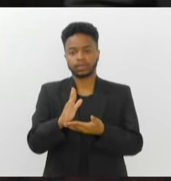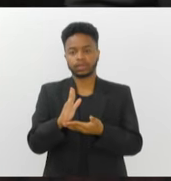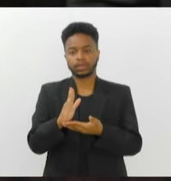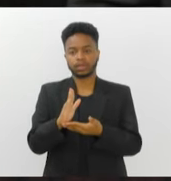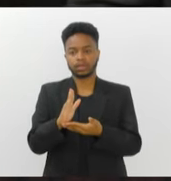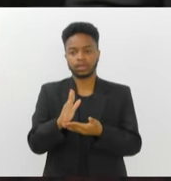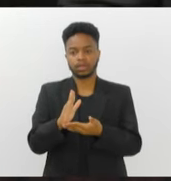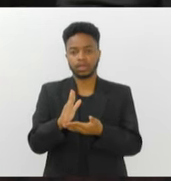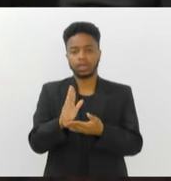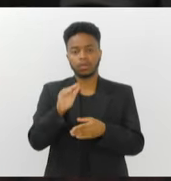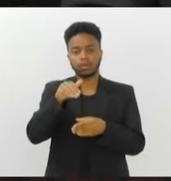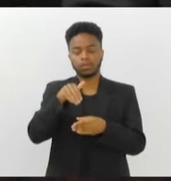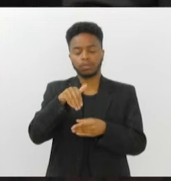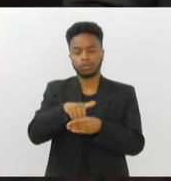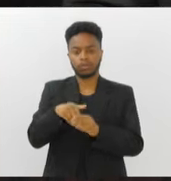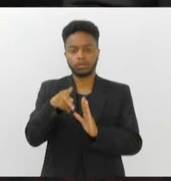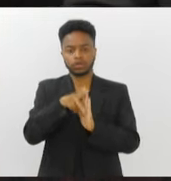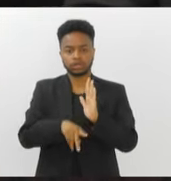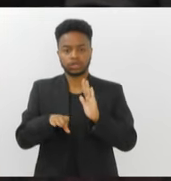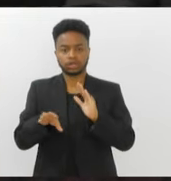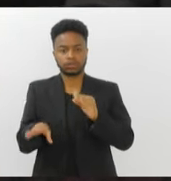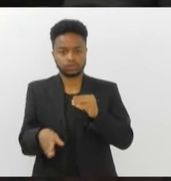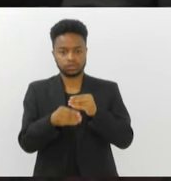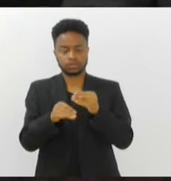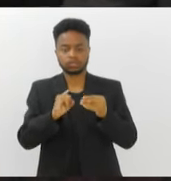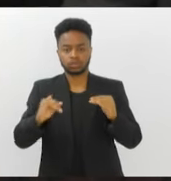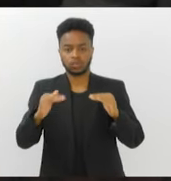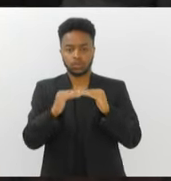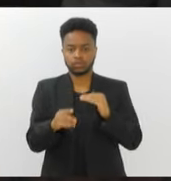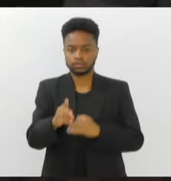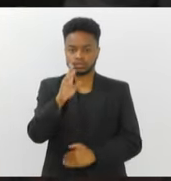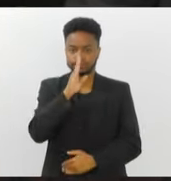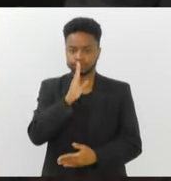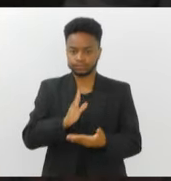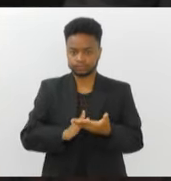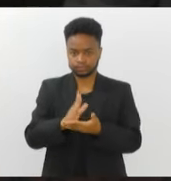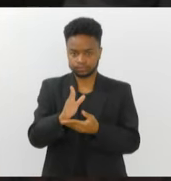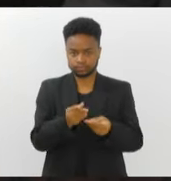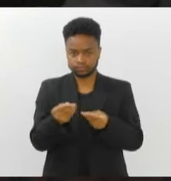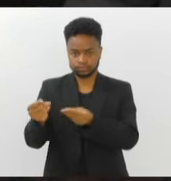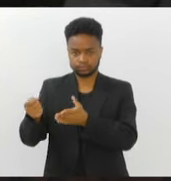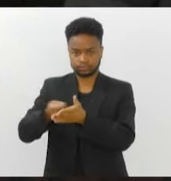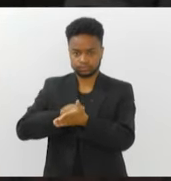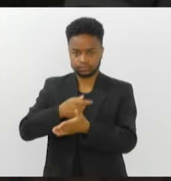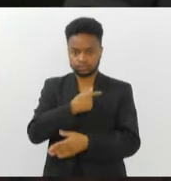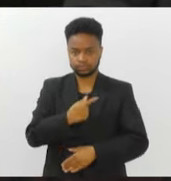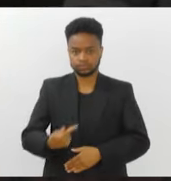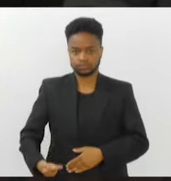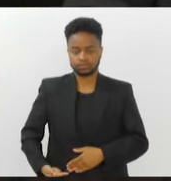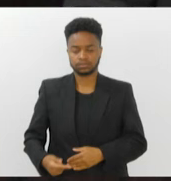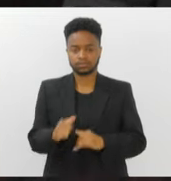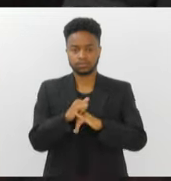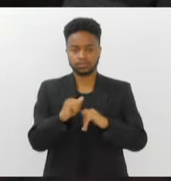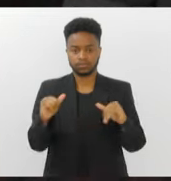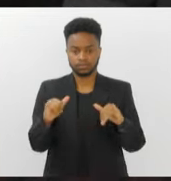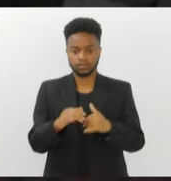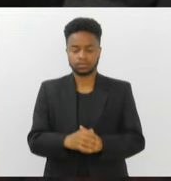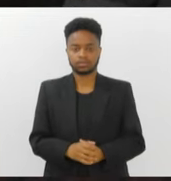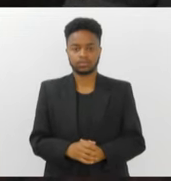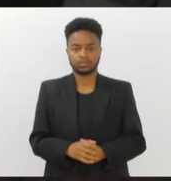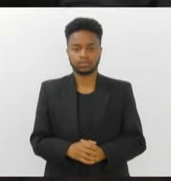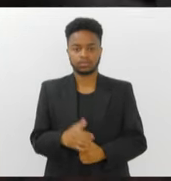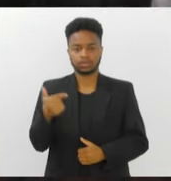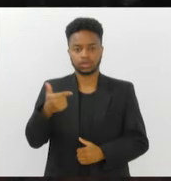sim emendado. Senhores que aprovam, permaneçam como estão. Aprovado. Vai autógrafo. Anuncio,